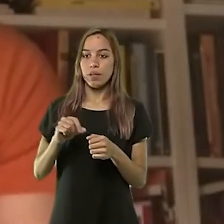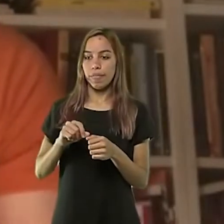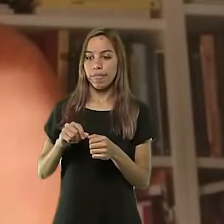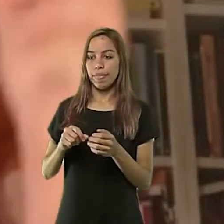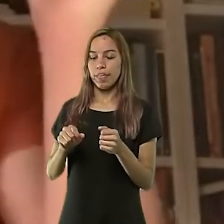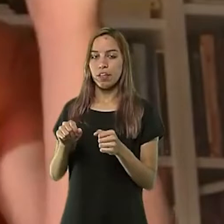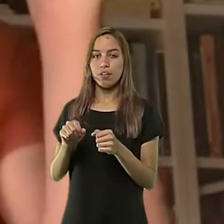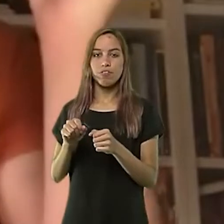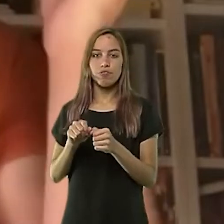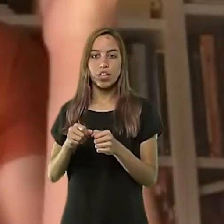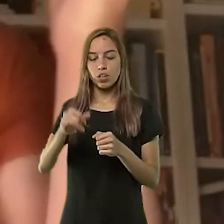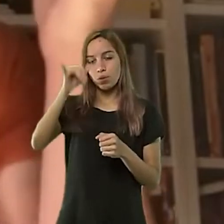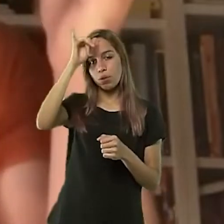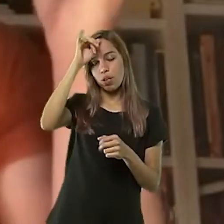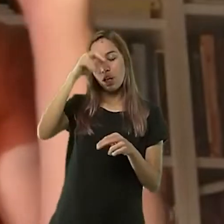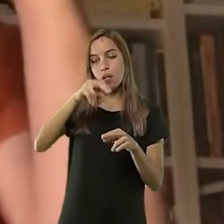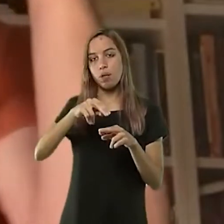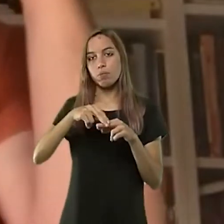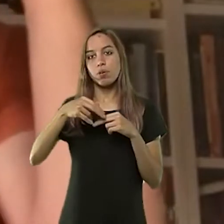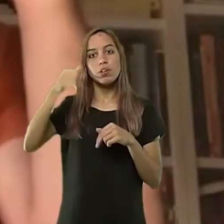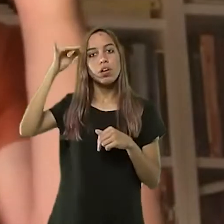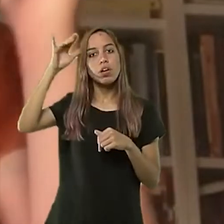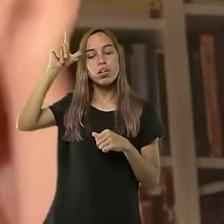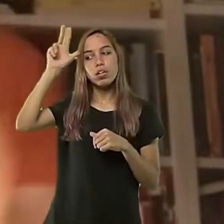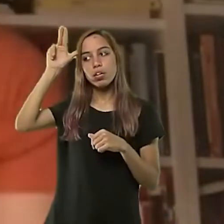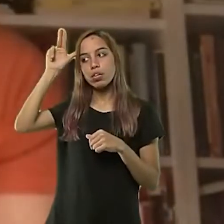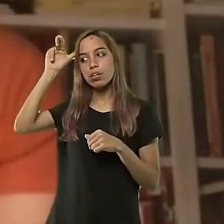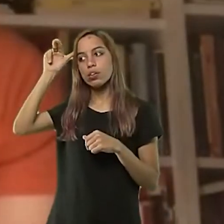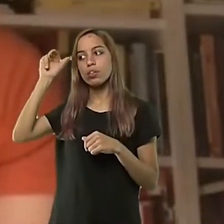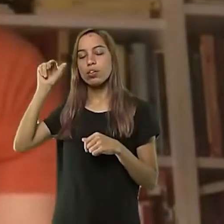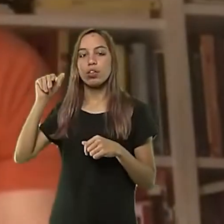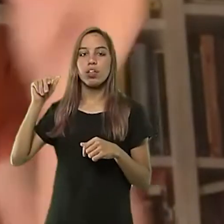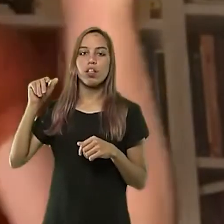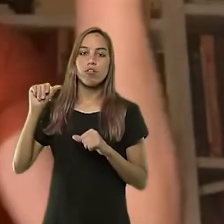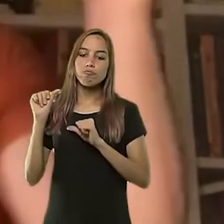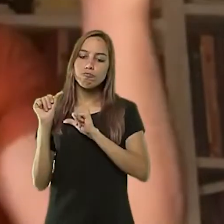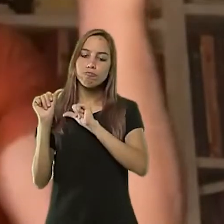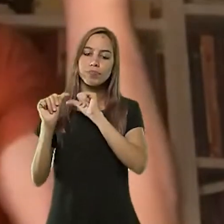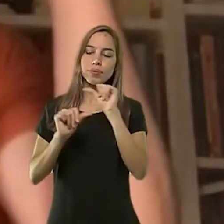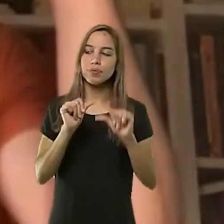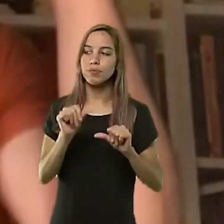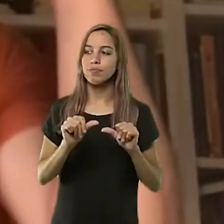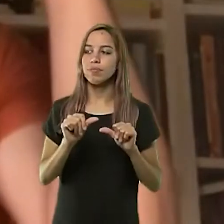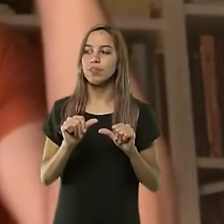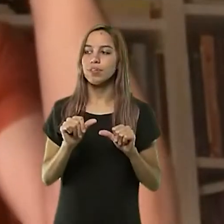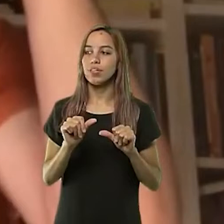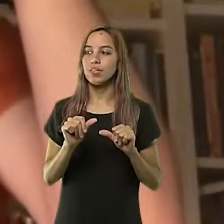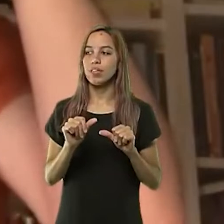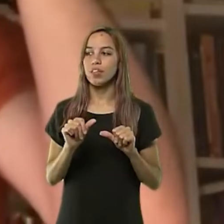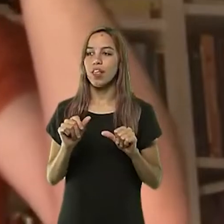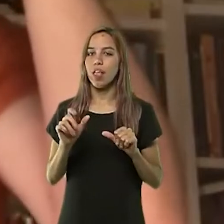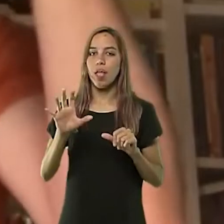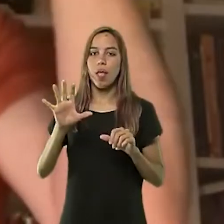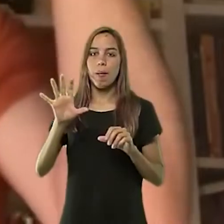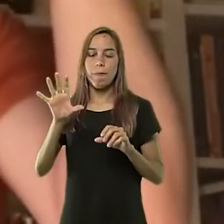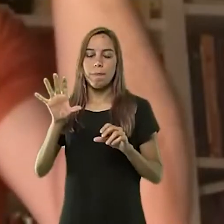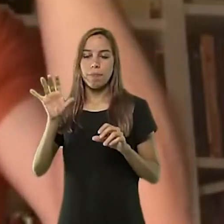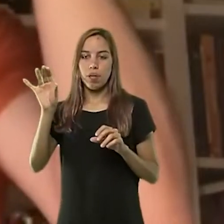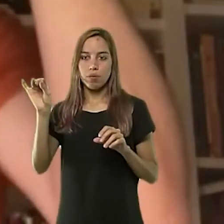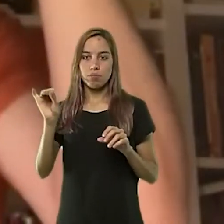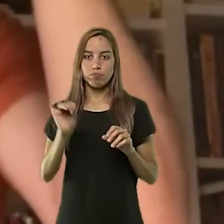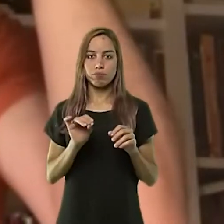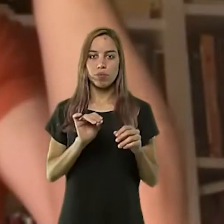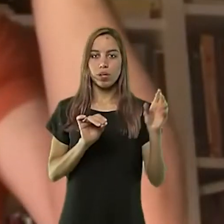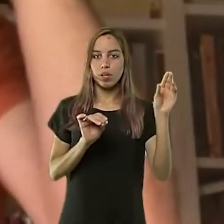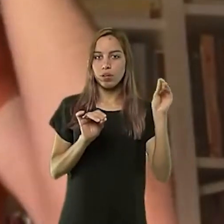bodes, que eles têm uma espécie, estes animais têm uma espécie de sementita onde nascem os cornos, e estas sementitas a determinada altura, com